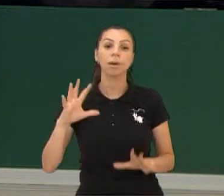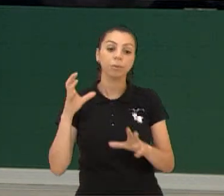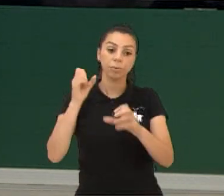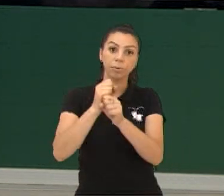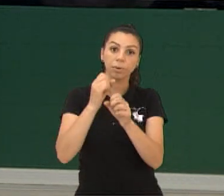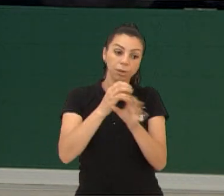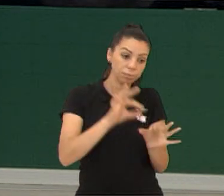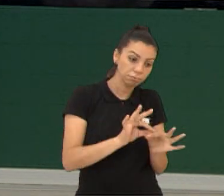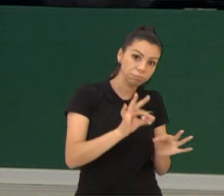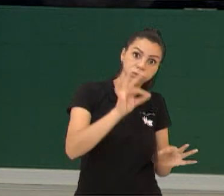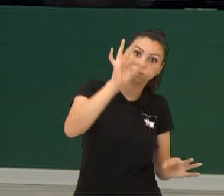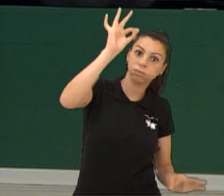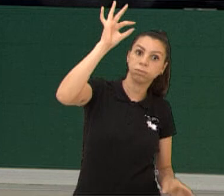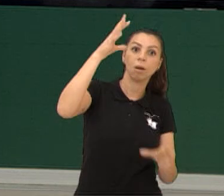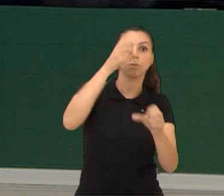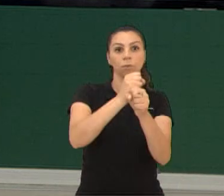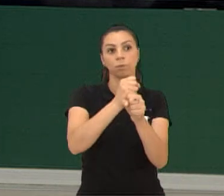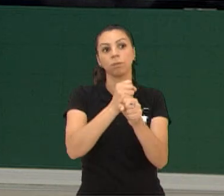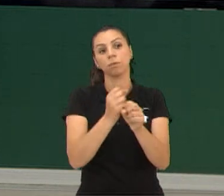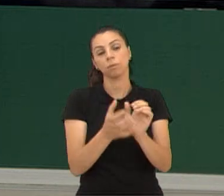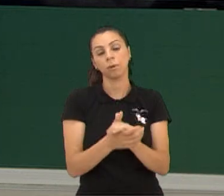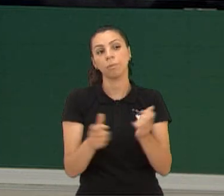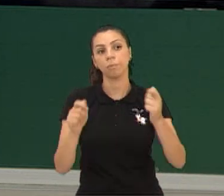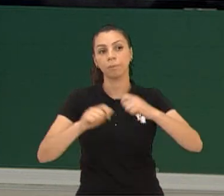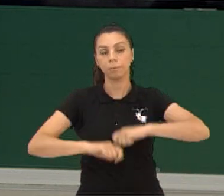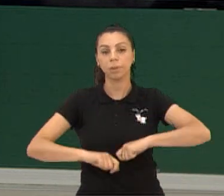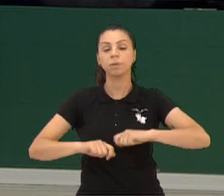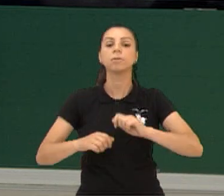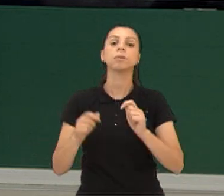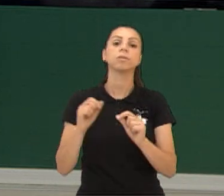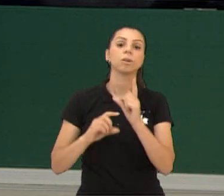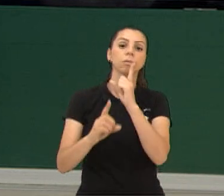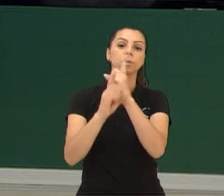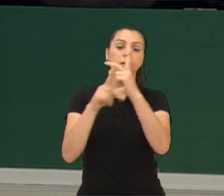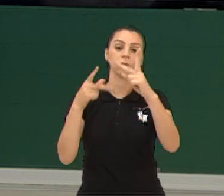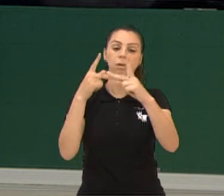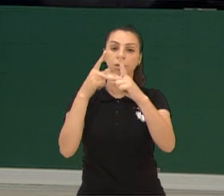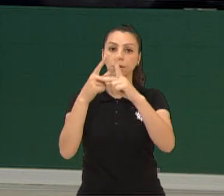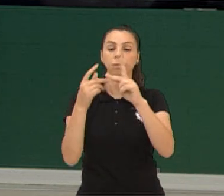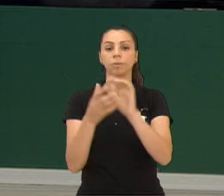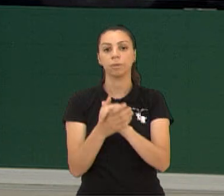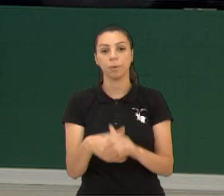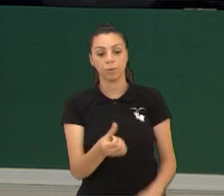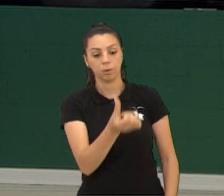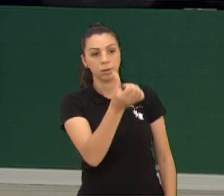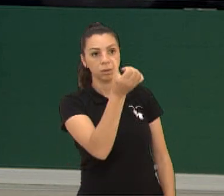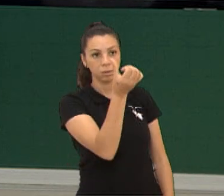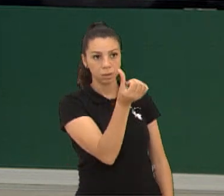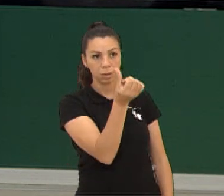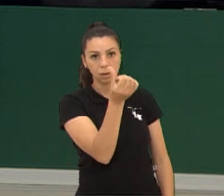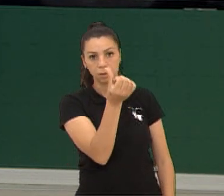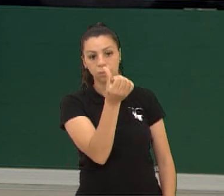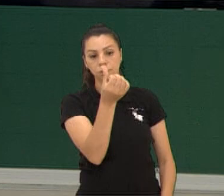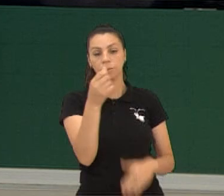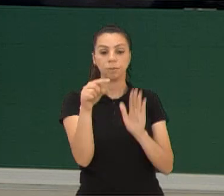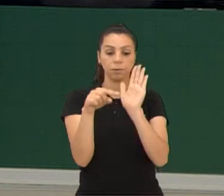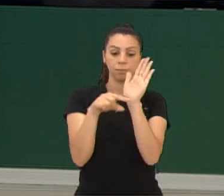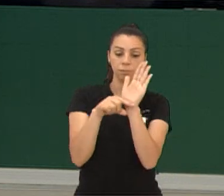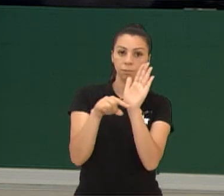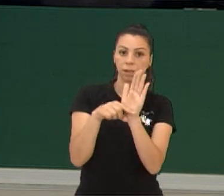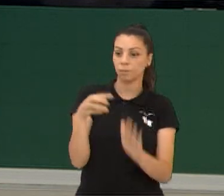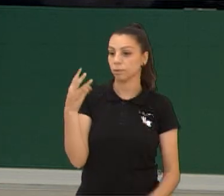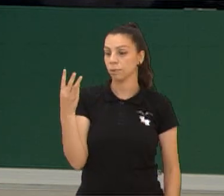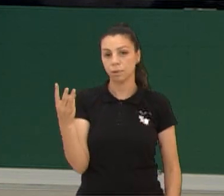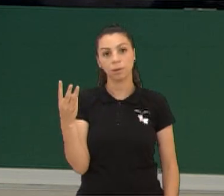total. Então, para eu achar a altura do triângulo, é só eu fazer esse 6 menos esse pedaço aqui do retângulo, que vai ficar o